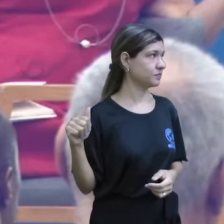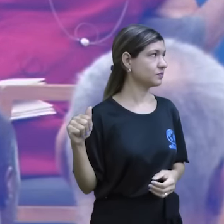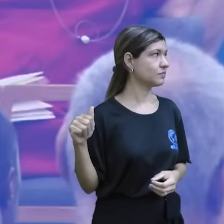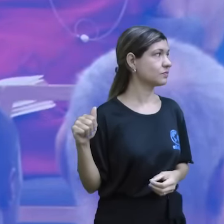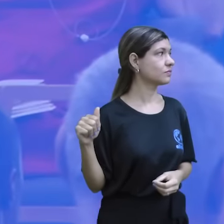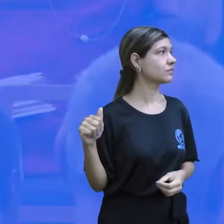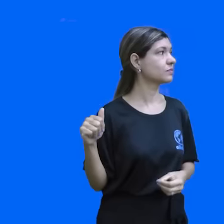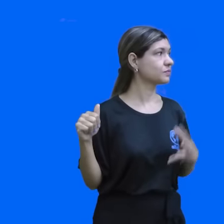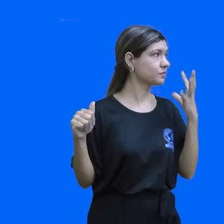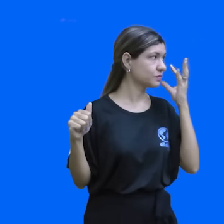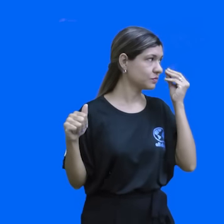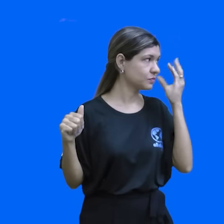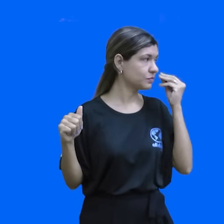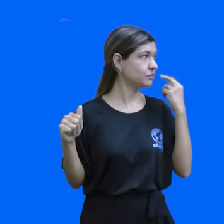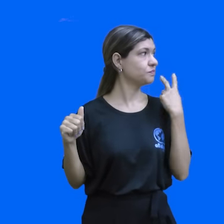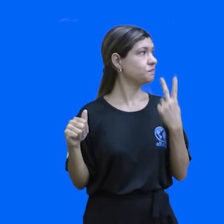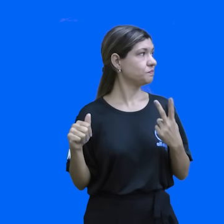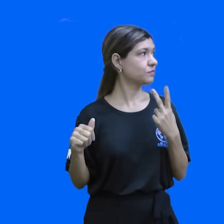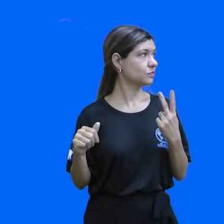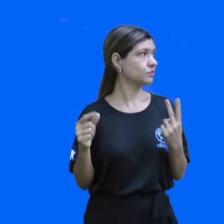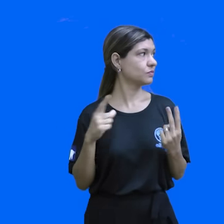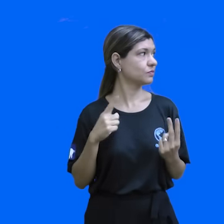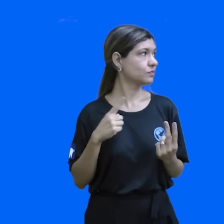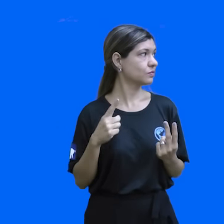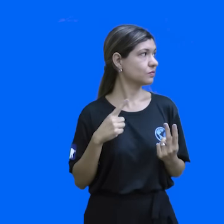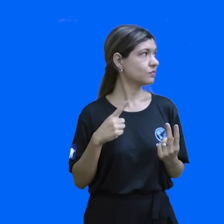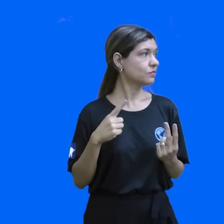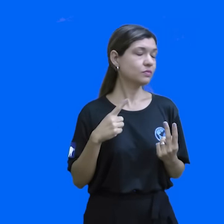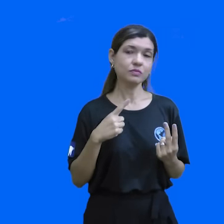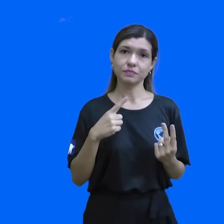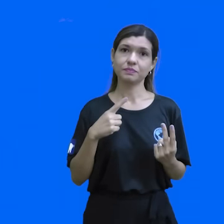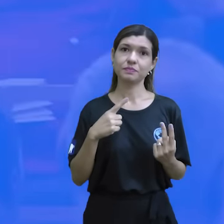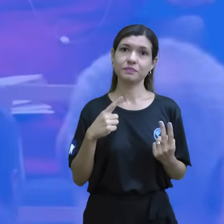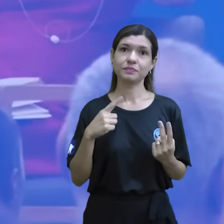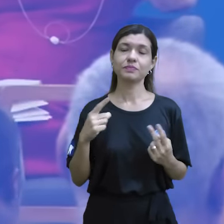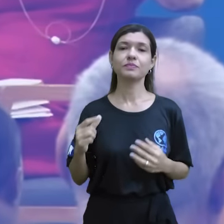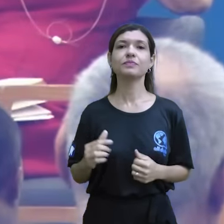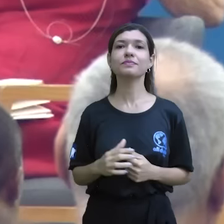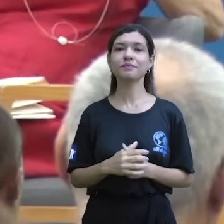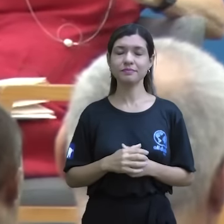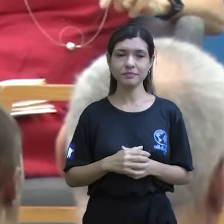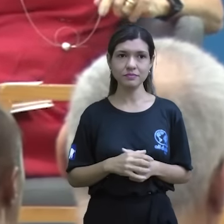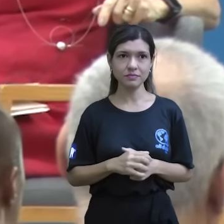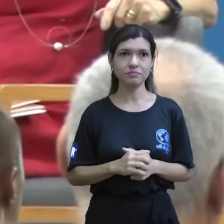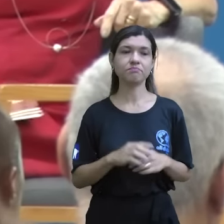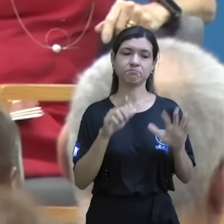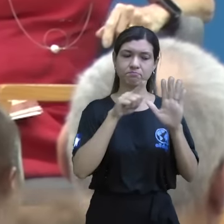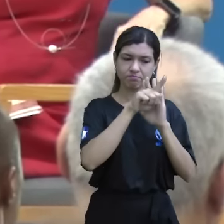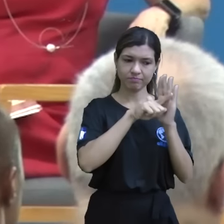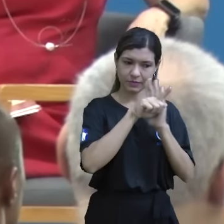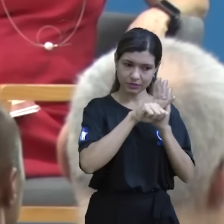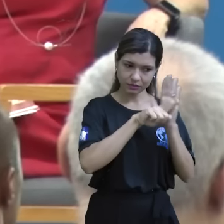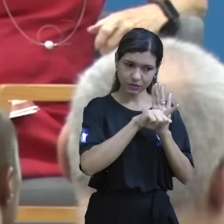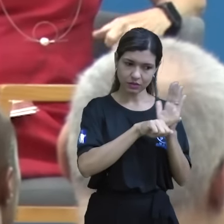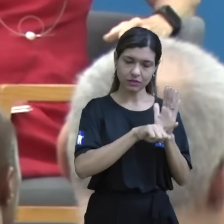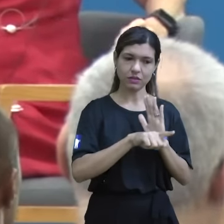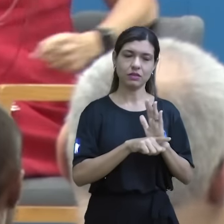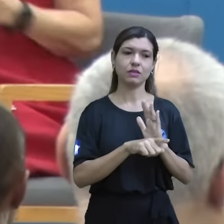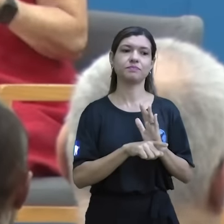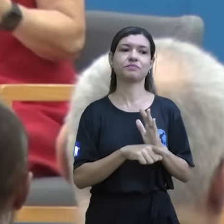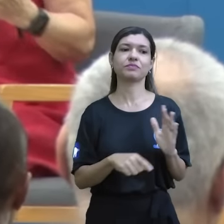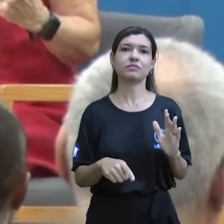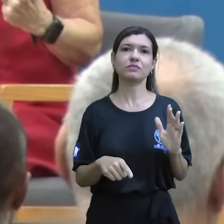só, porque aí ele era Sampaco, né? Ele tinha essa parte aqui branca grande. Mas